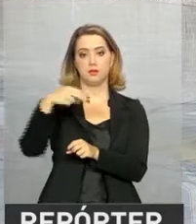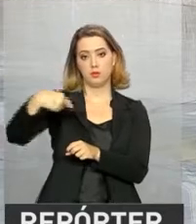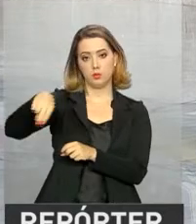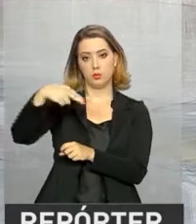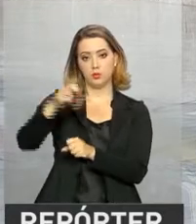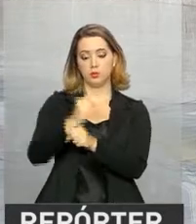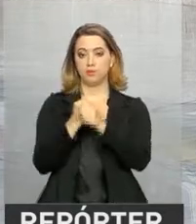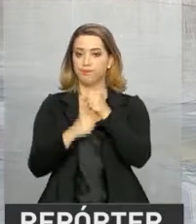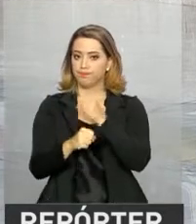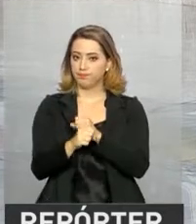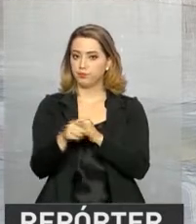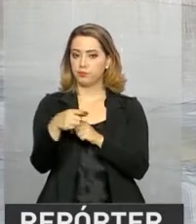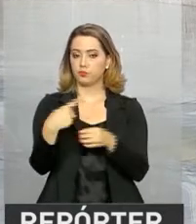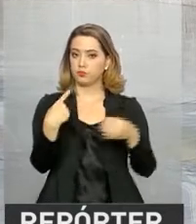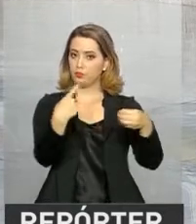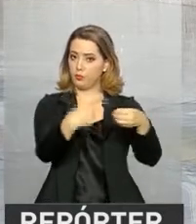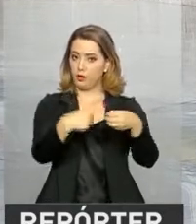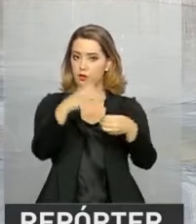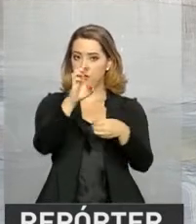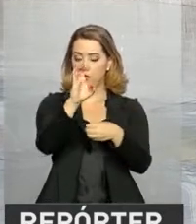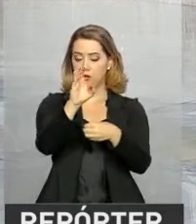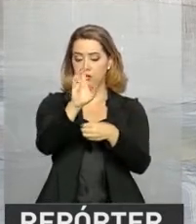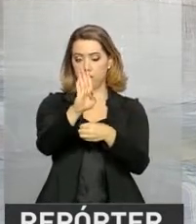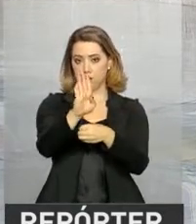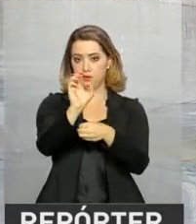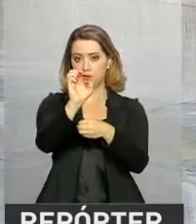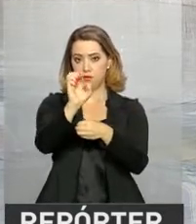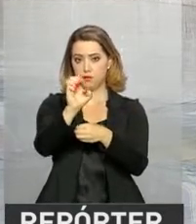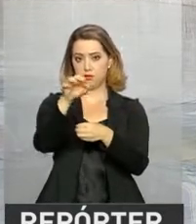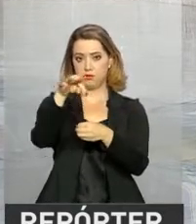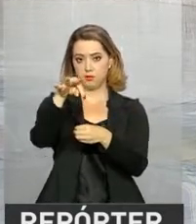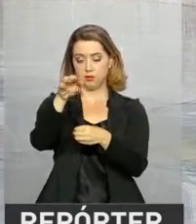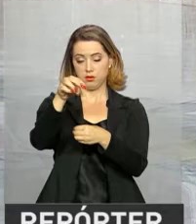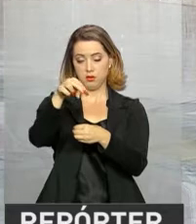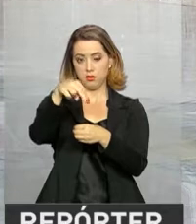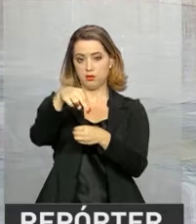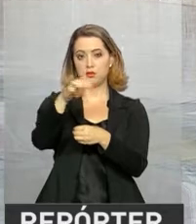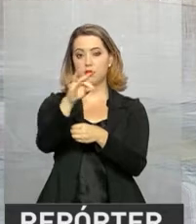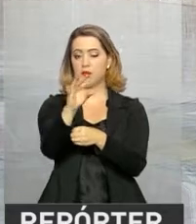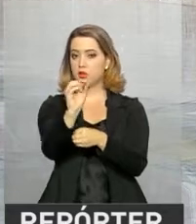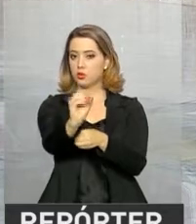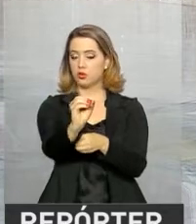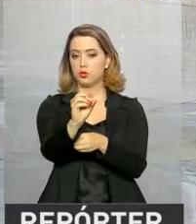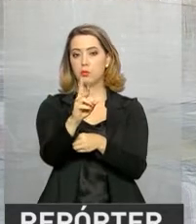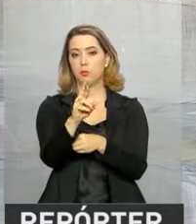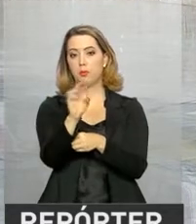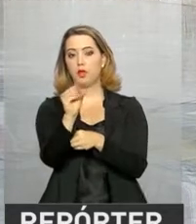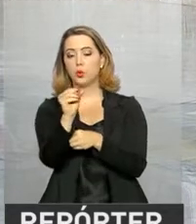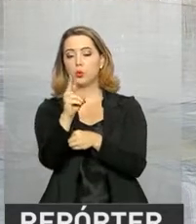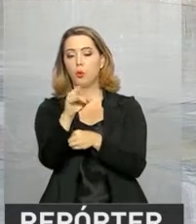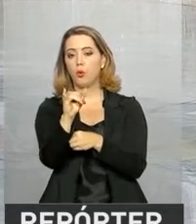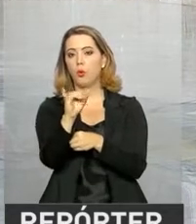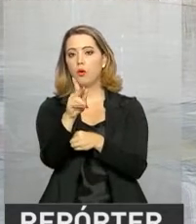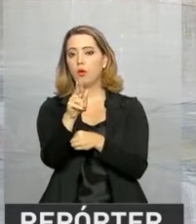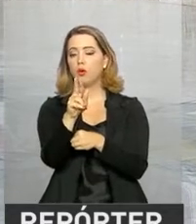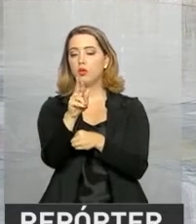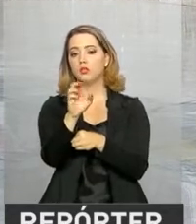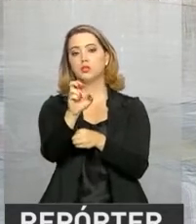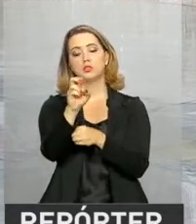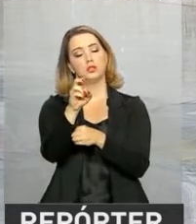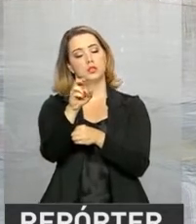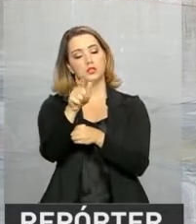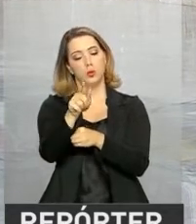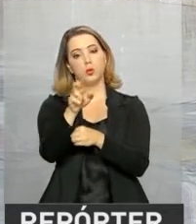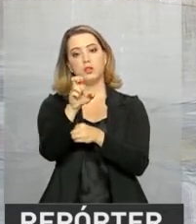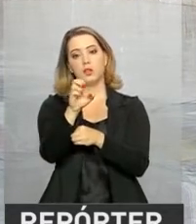no distrito de bento rodrigues em mariana minas gerais a barragem de fundão se rompeu lançando cerca de